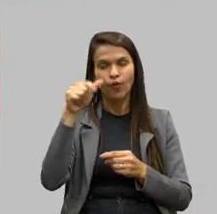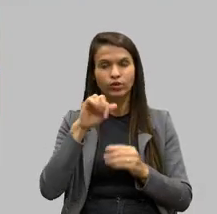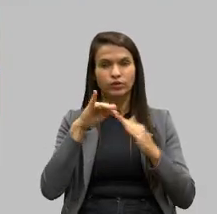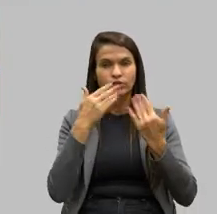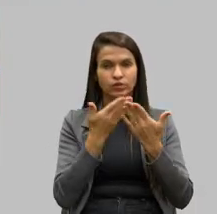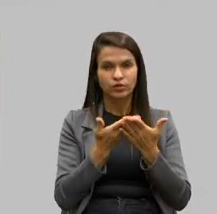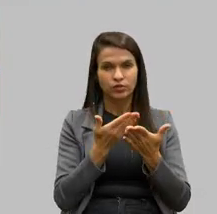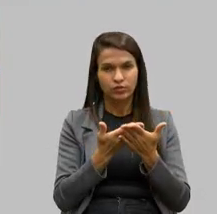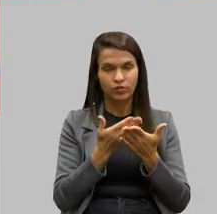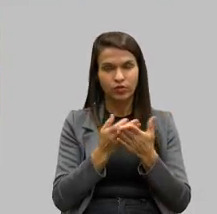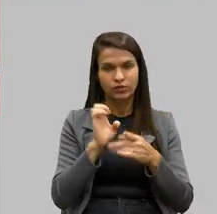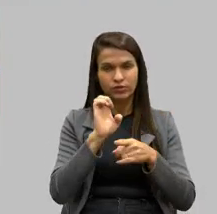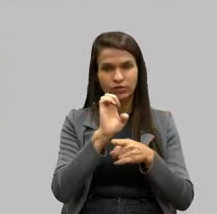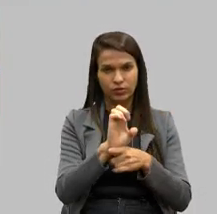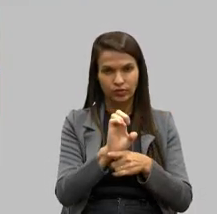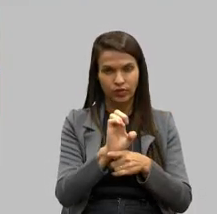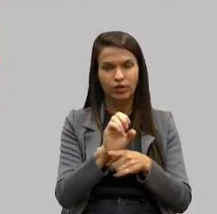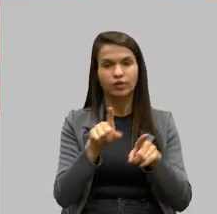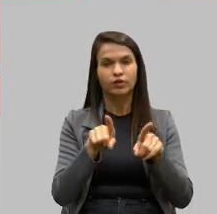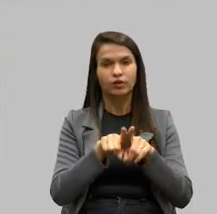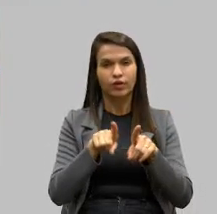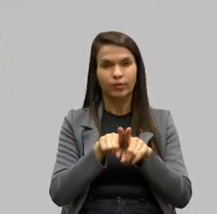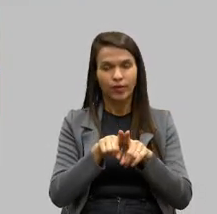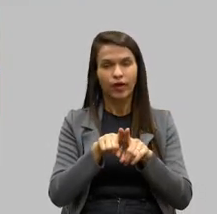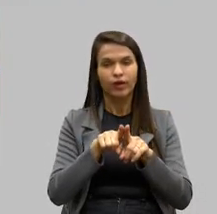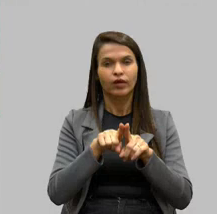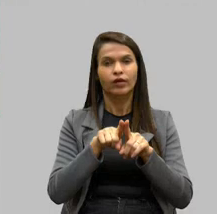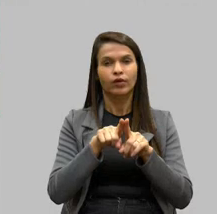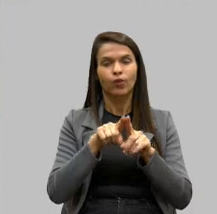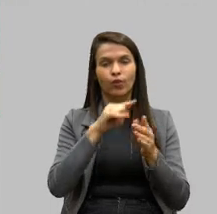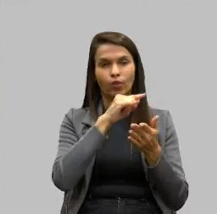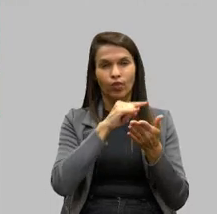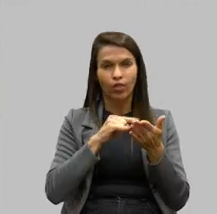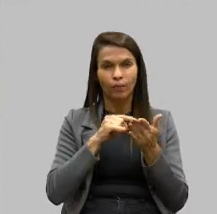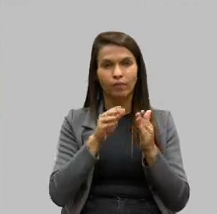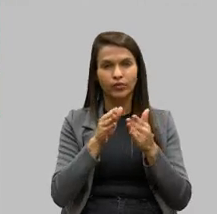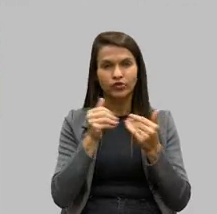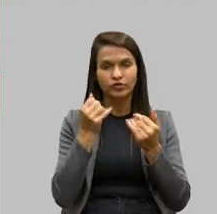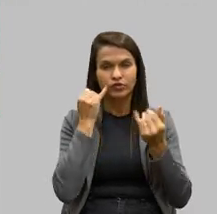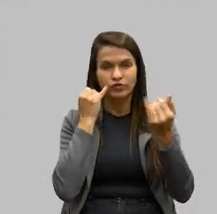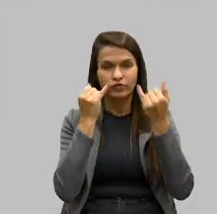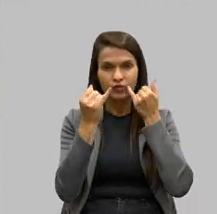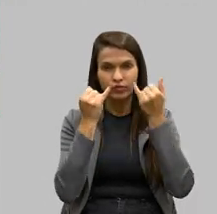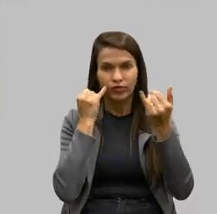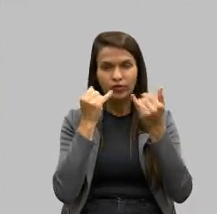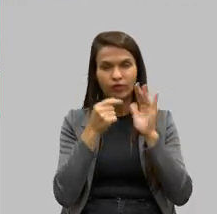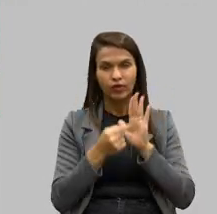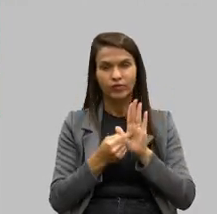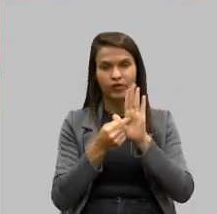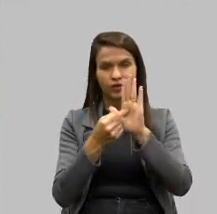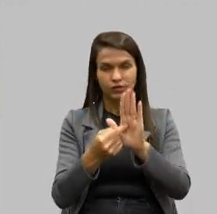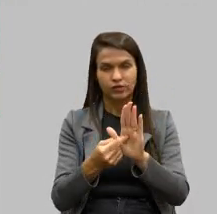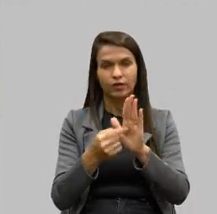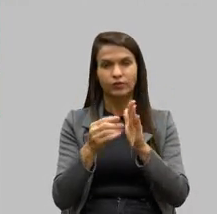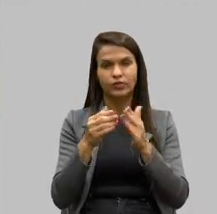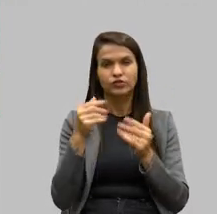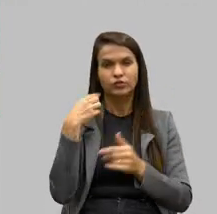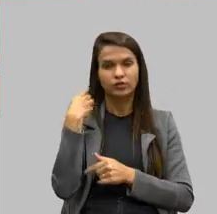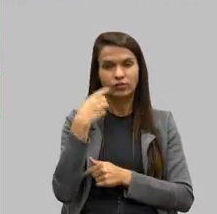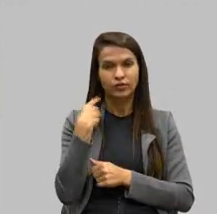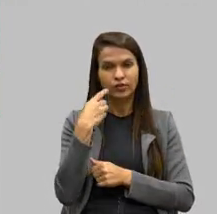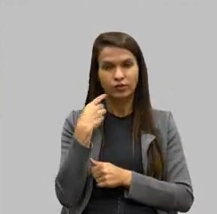estaduais. Também um requerimento de pedido de informações. Eu vou apresentar a pedido do deputado